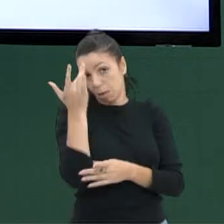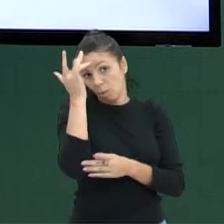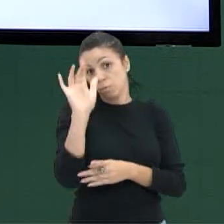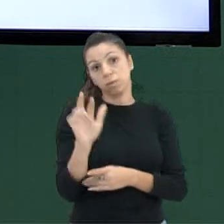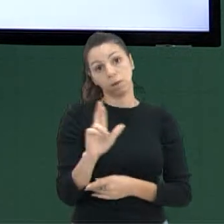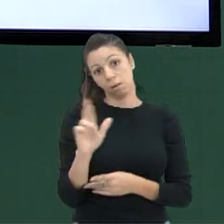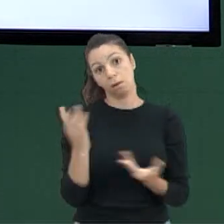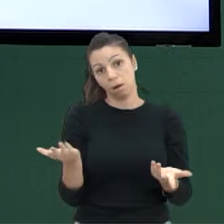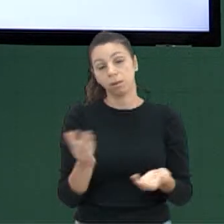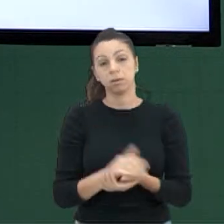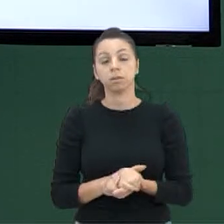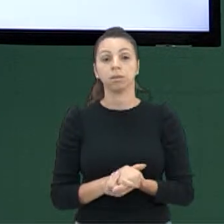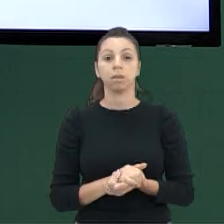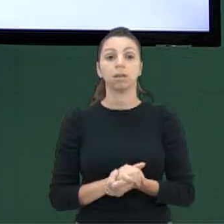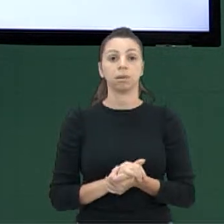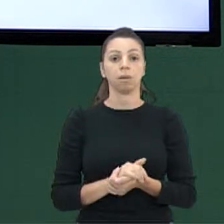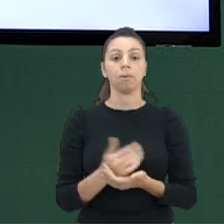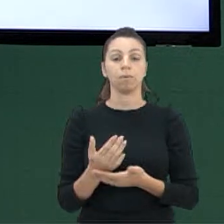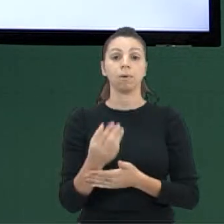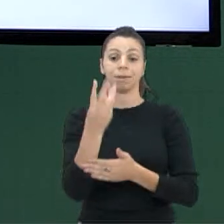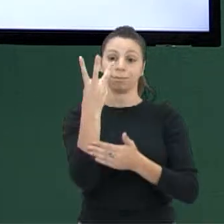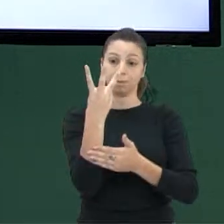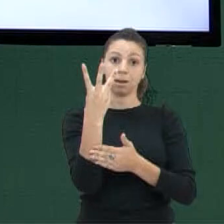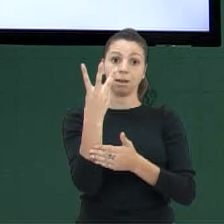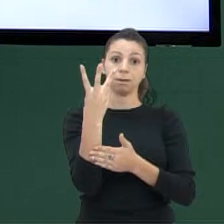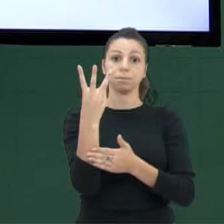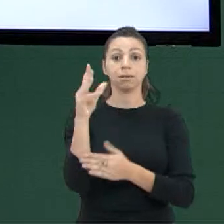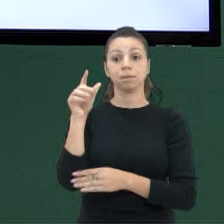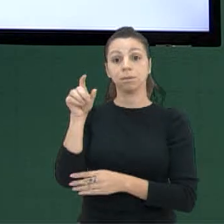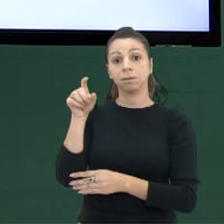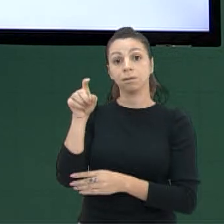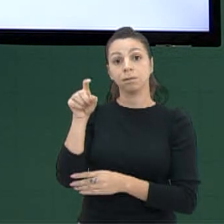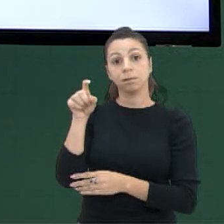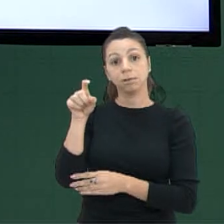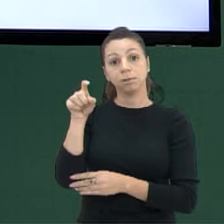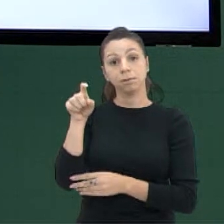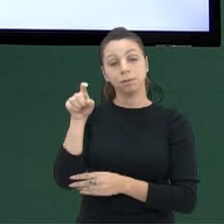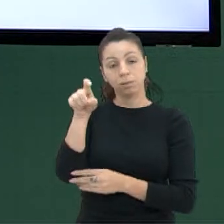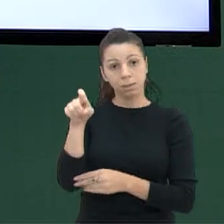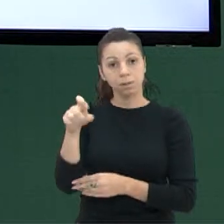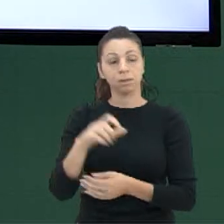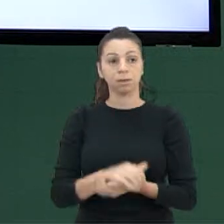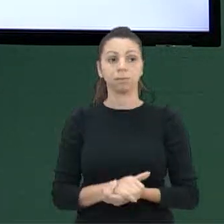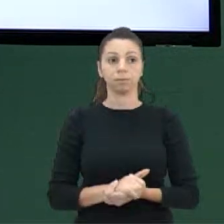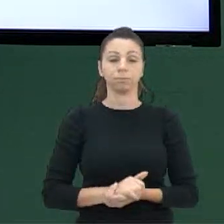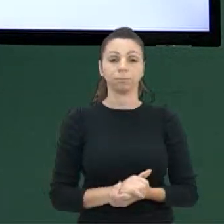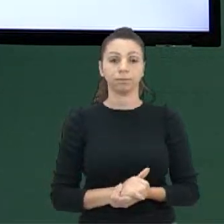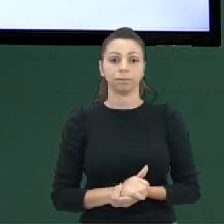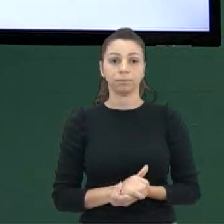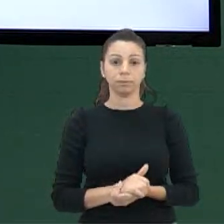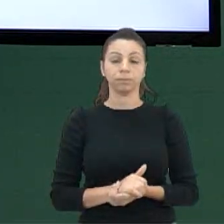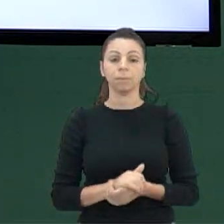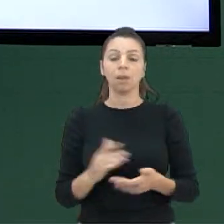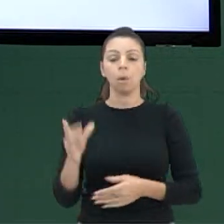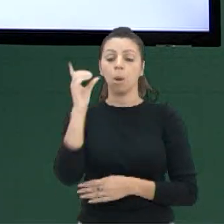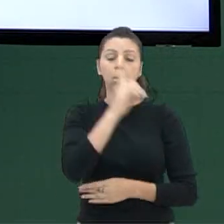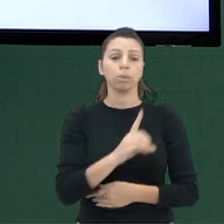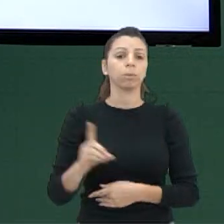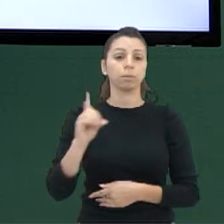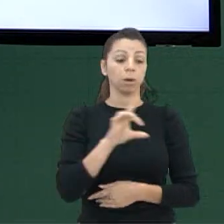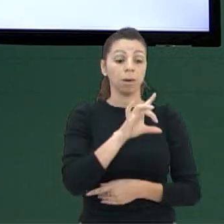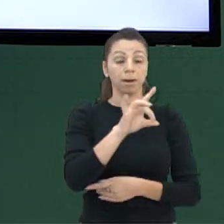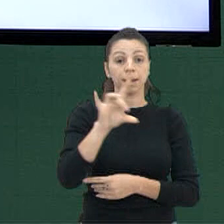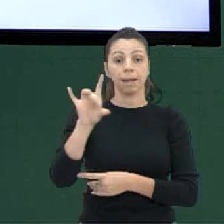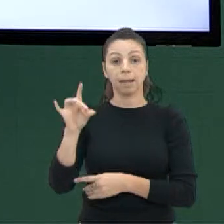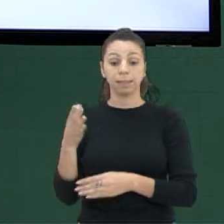ser 3 vezes x, ou 3x. Continuando. Supondo que no domingo cada